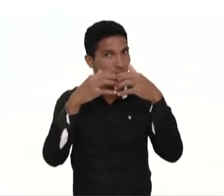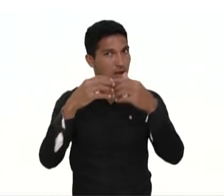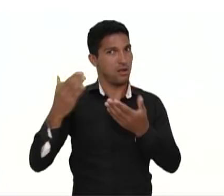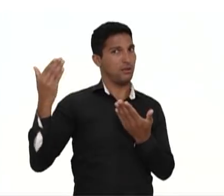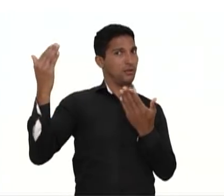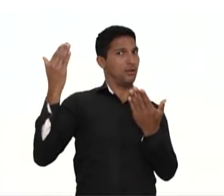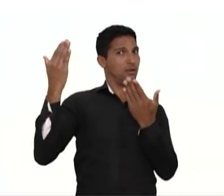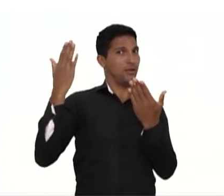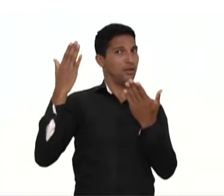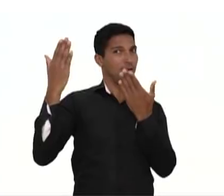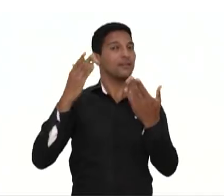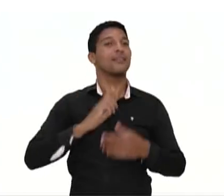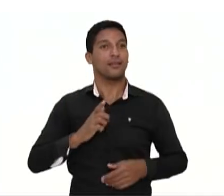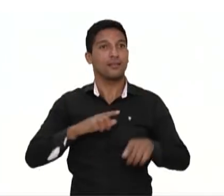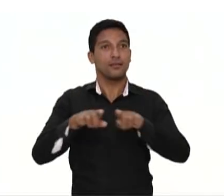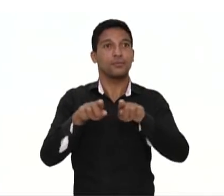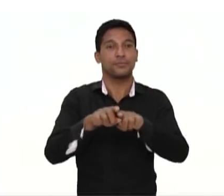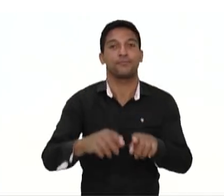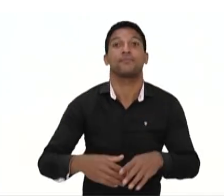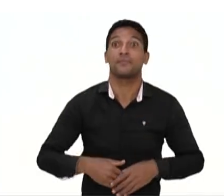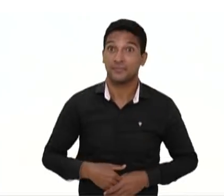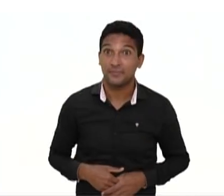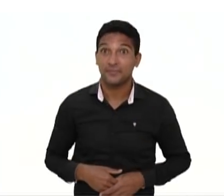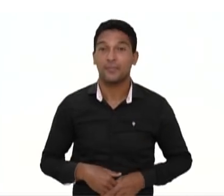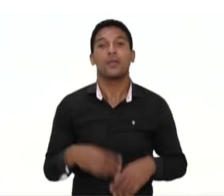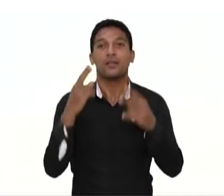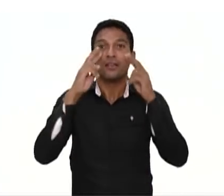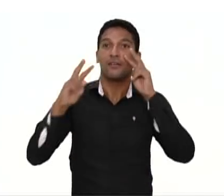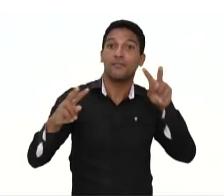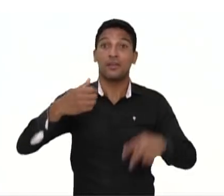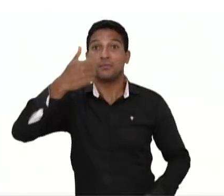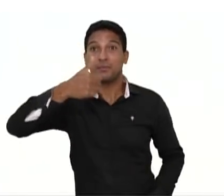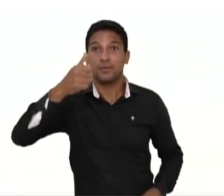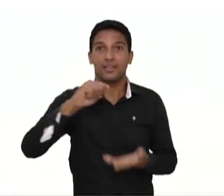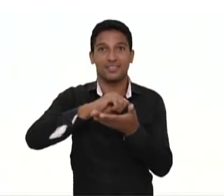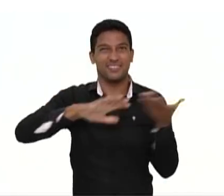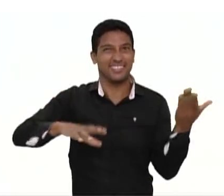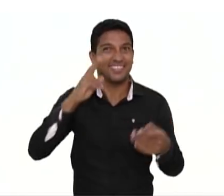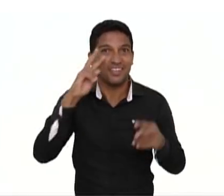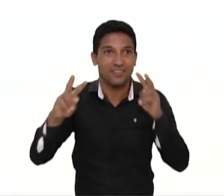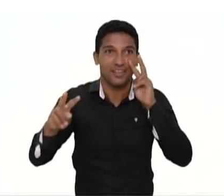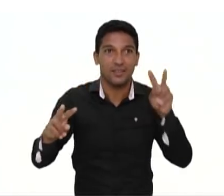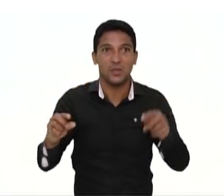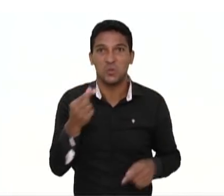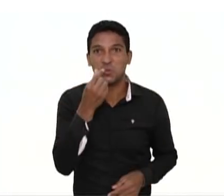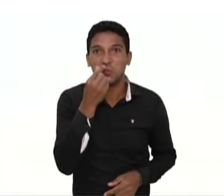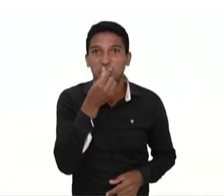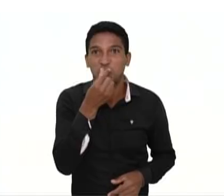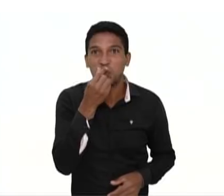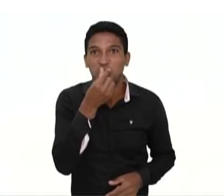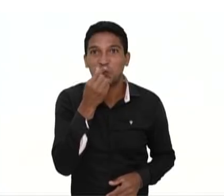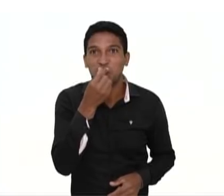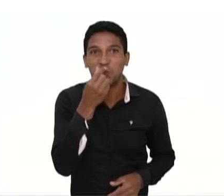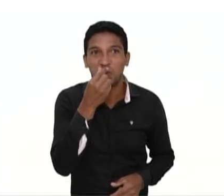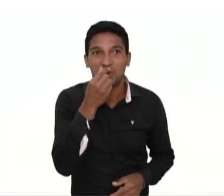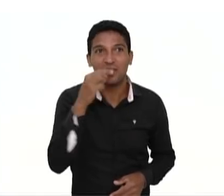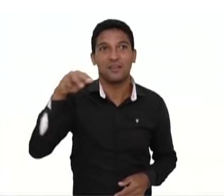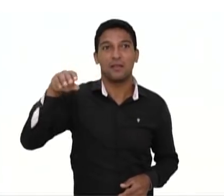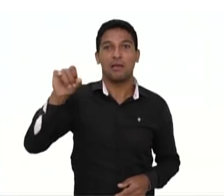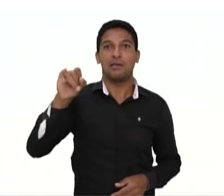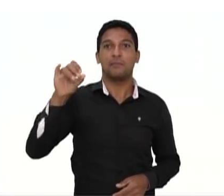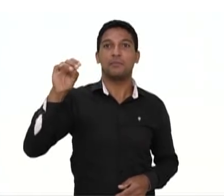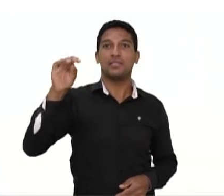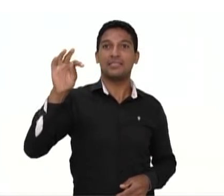Olha só a nossa primeira atividade de hoje, hein? Tá vendo aqui o Mr. Bean, né? Então, experimente fazer